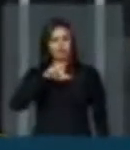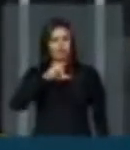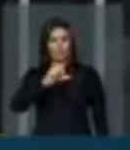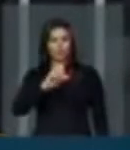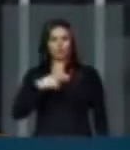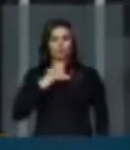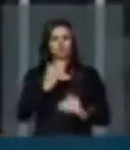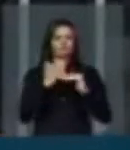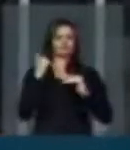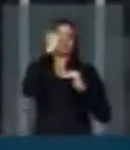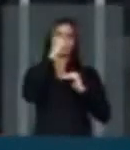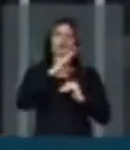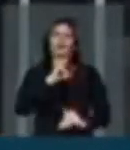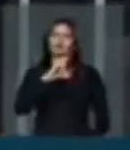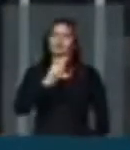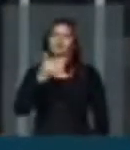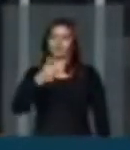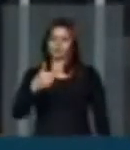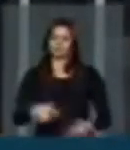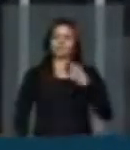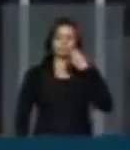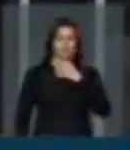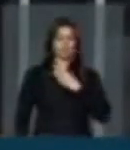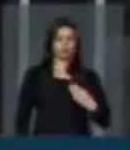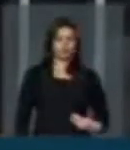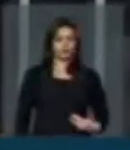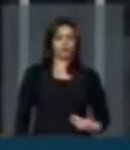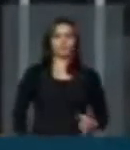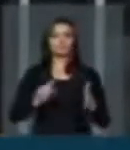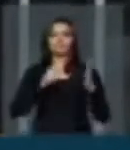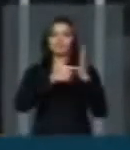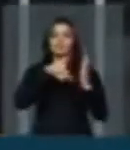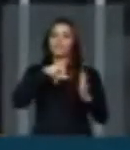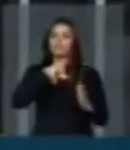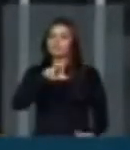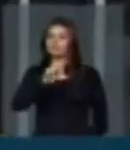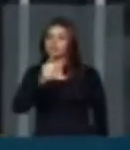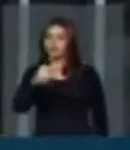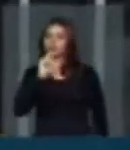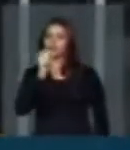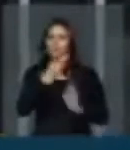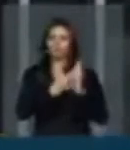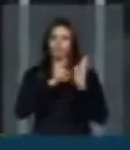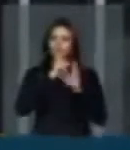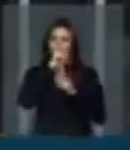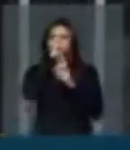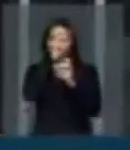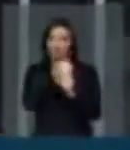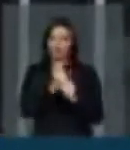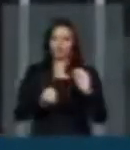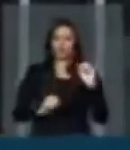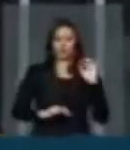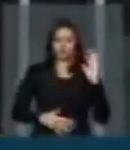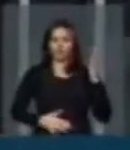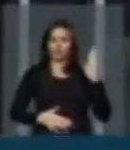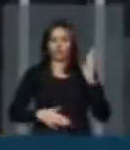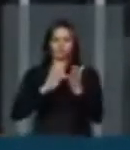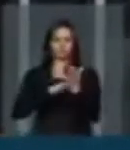condenável Caixa 2. Disse ele, abre aspas, o objetivo do mensalão era um projeto de poder